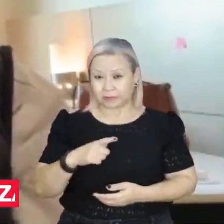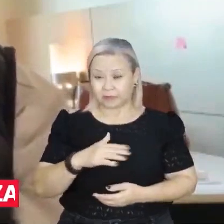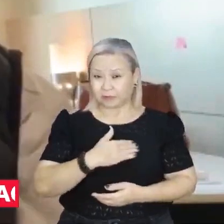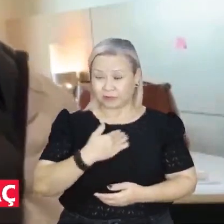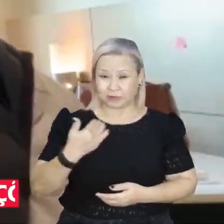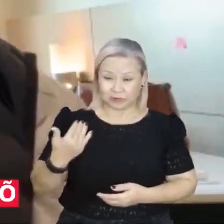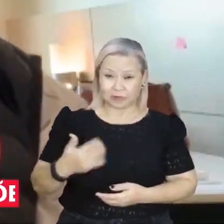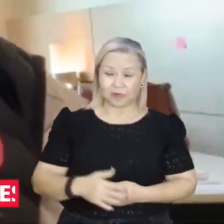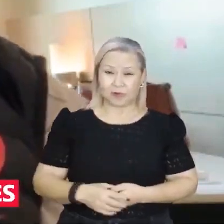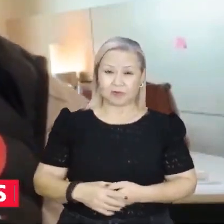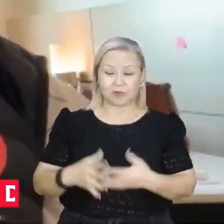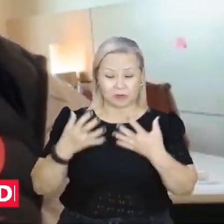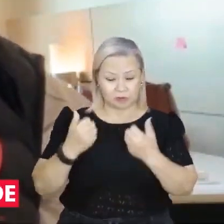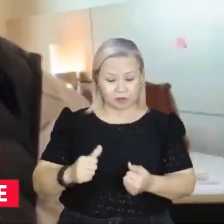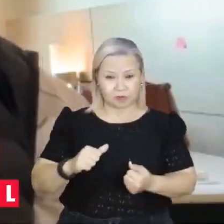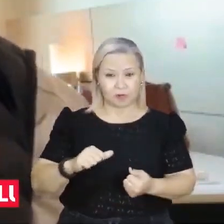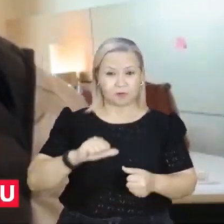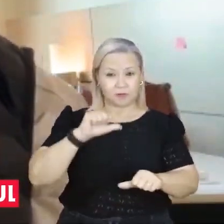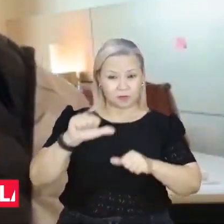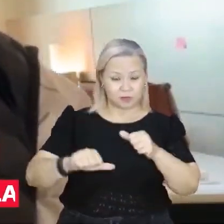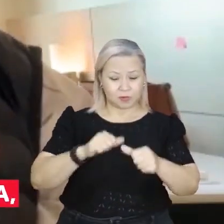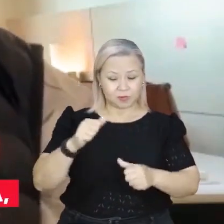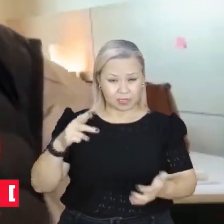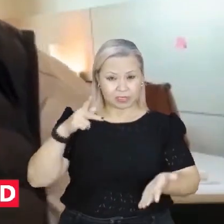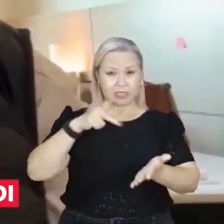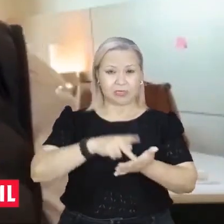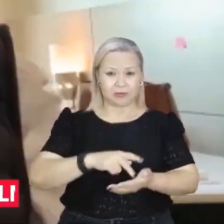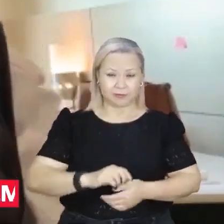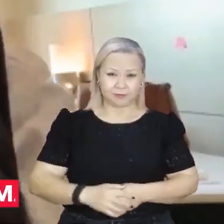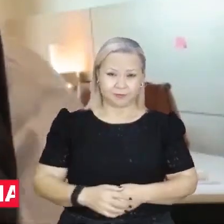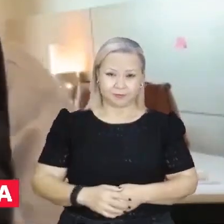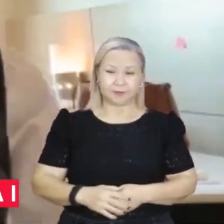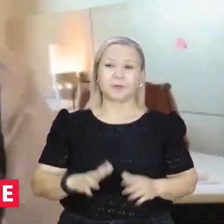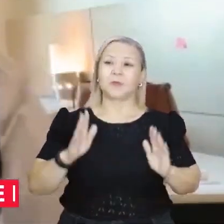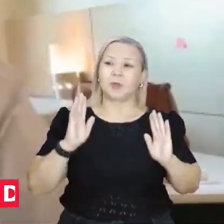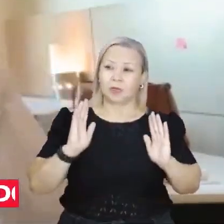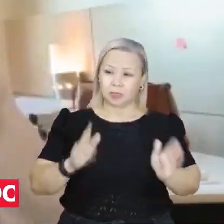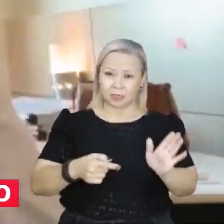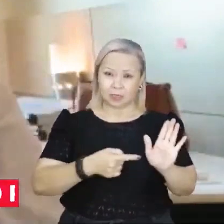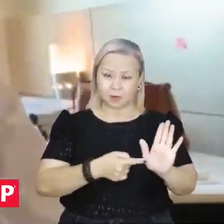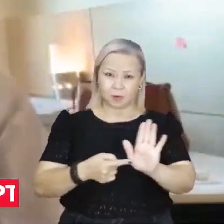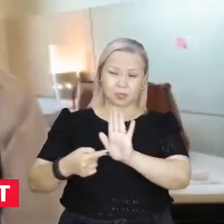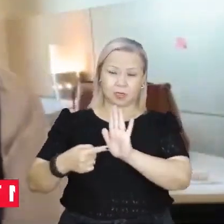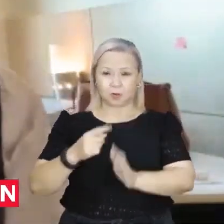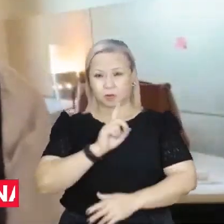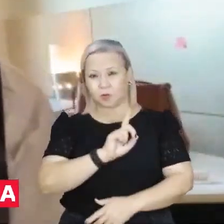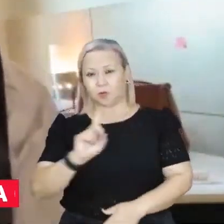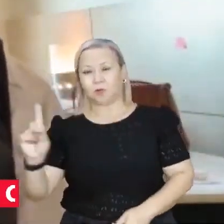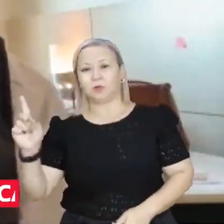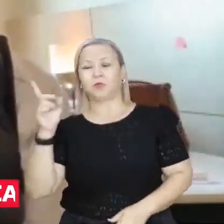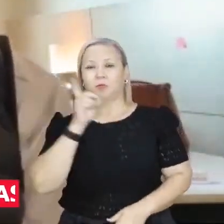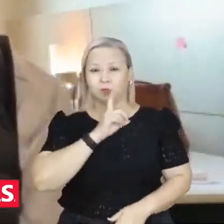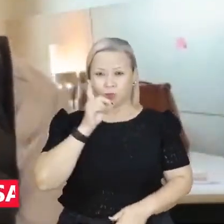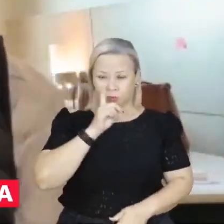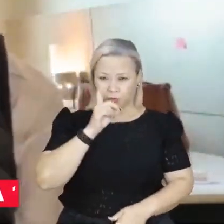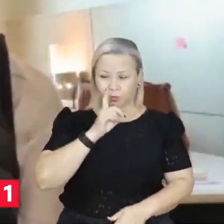vamos modificar esta realidade. Como já mostramos no último domingo,